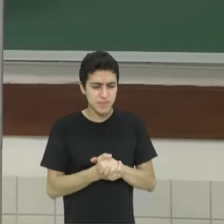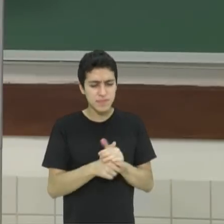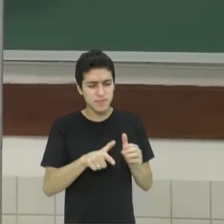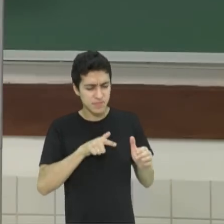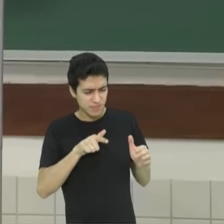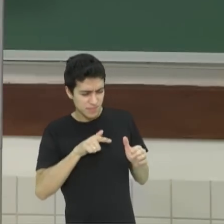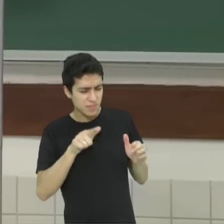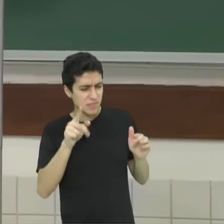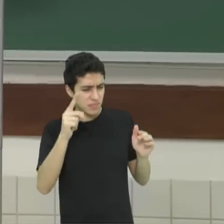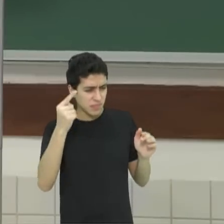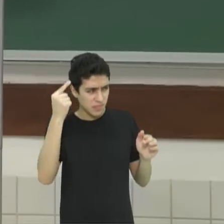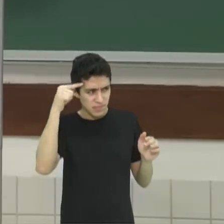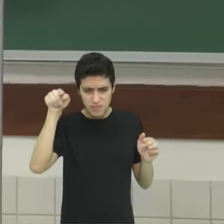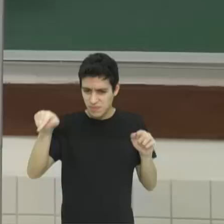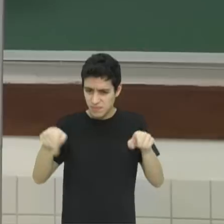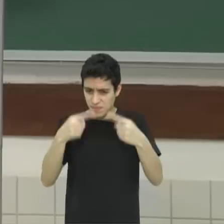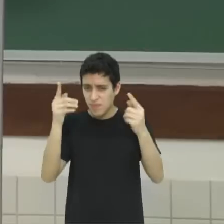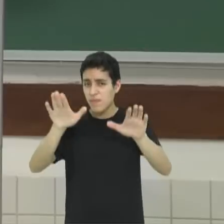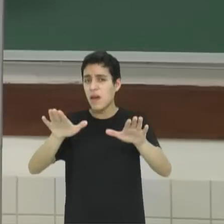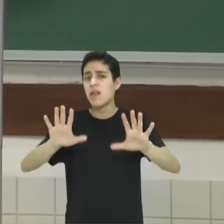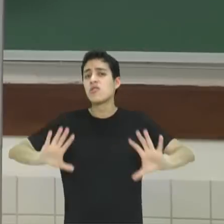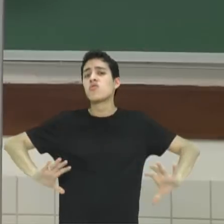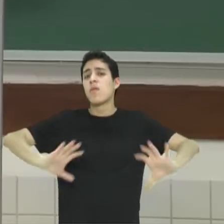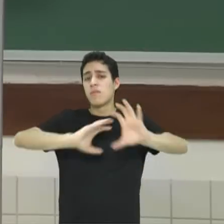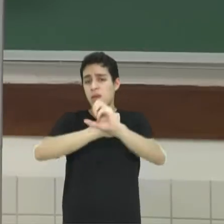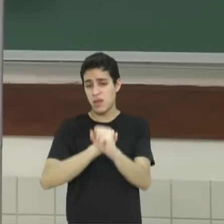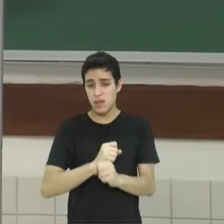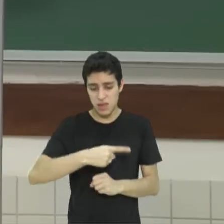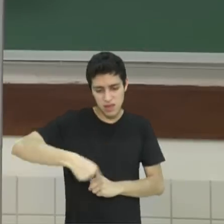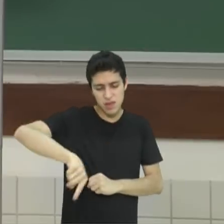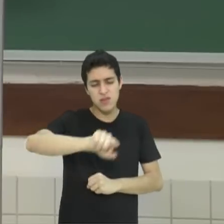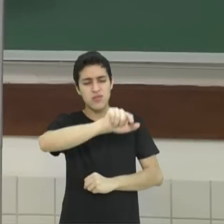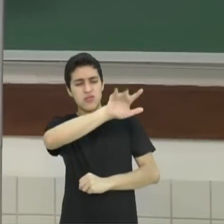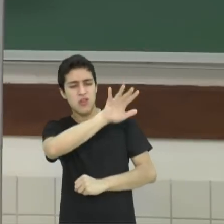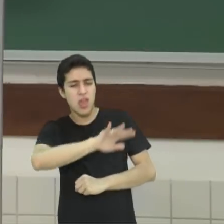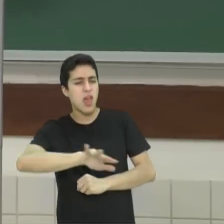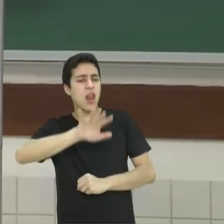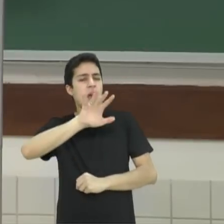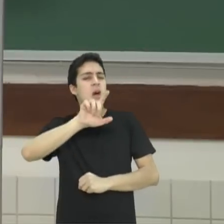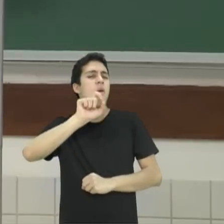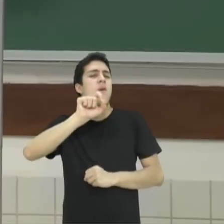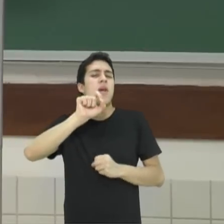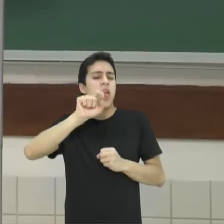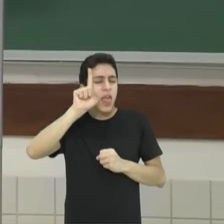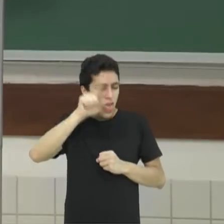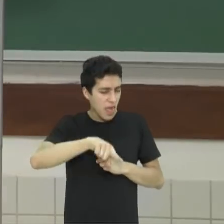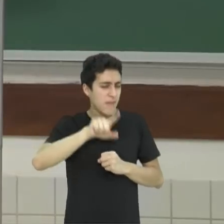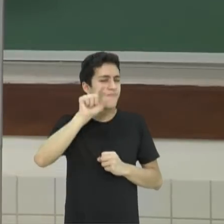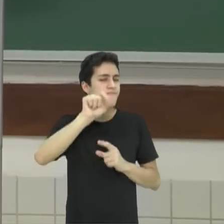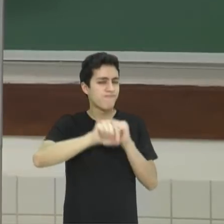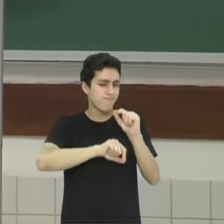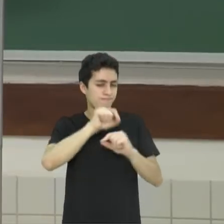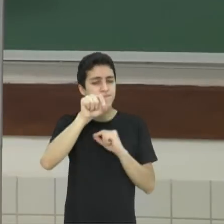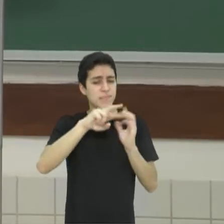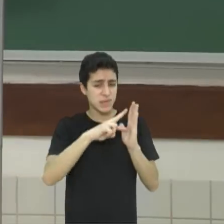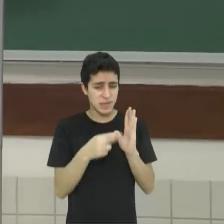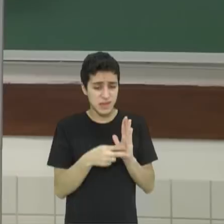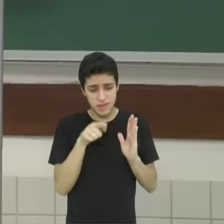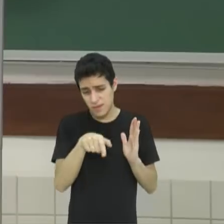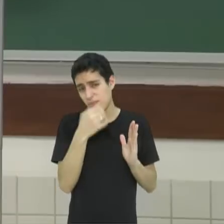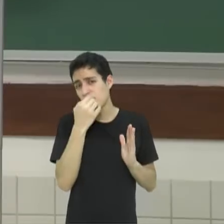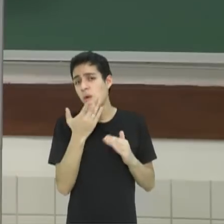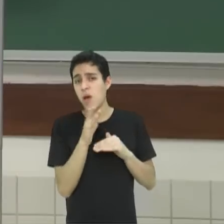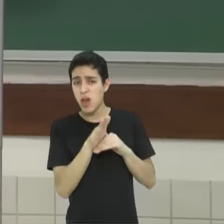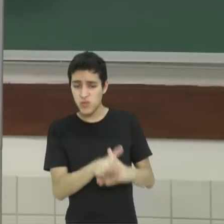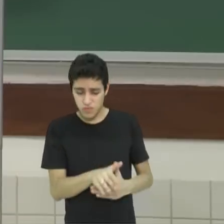de oposição, mas, no fim, a ideia que se sobressaiu foi a ideia de que os bilhões